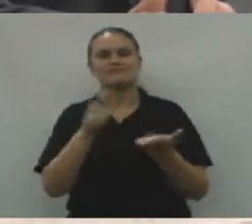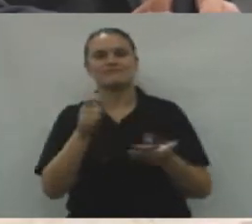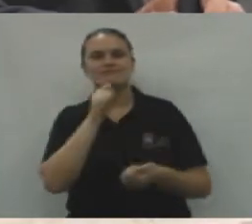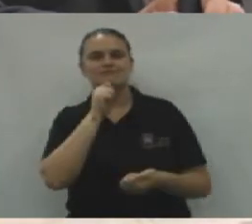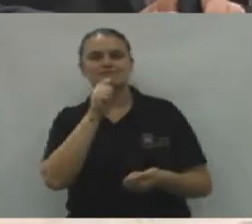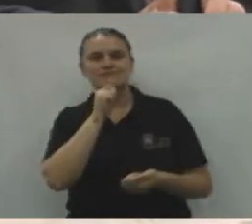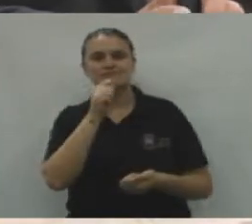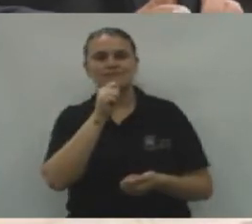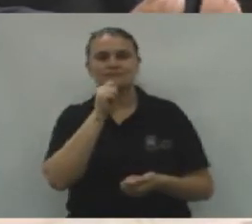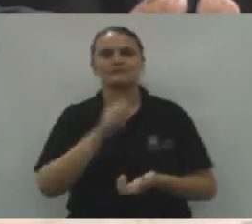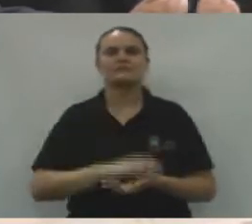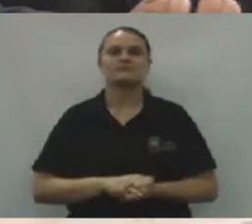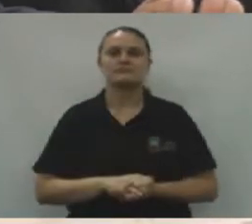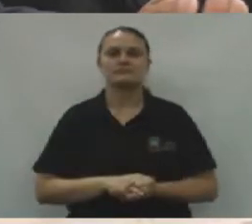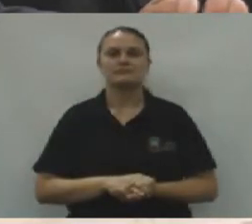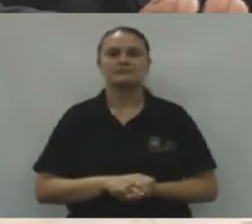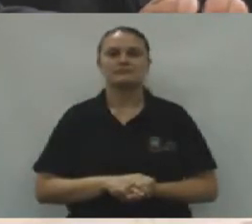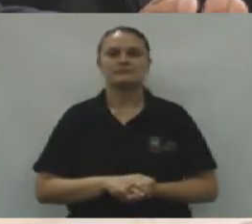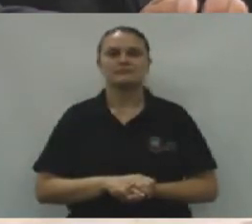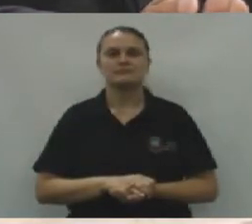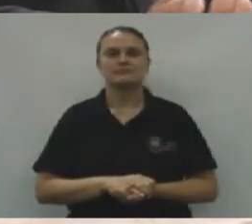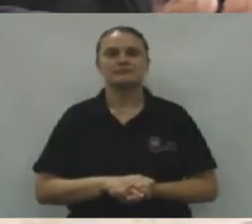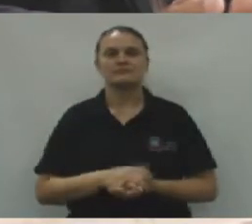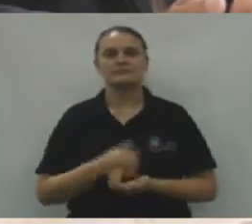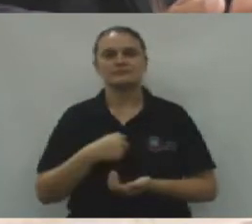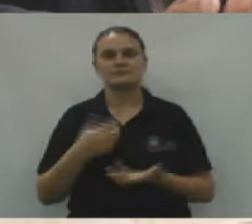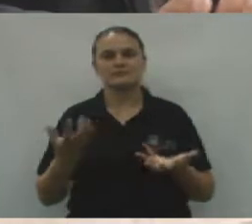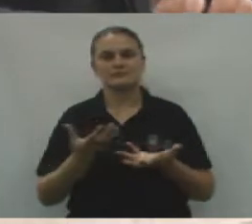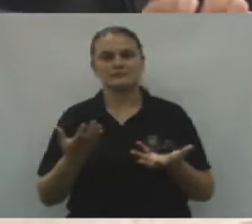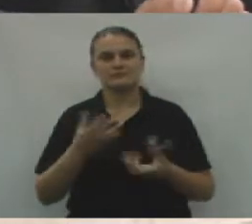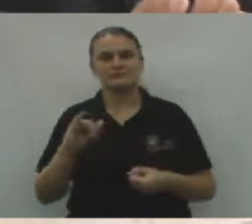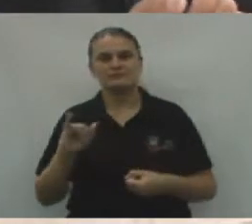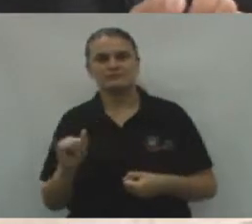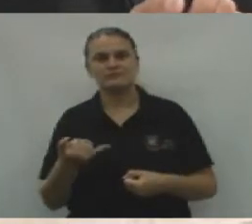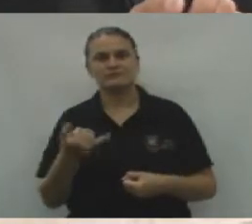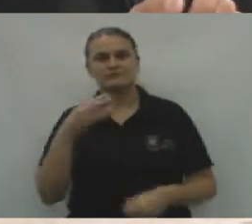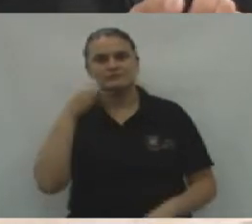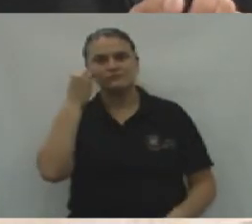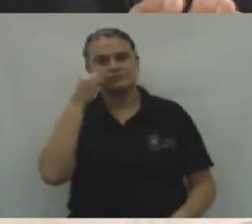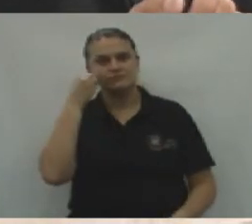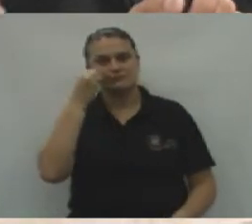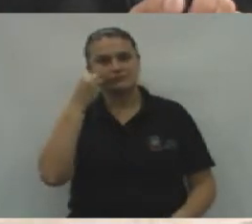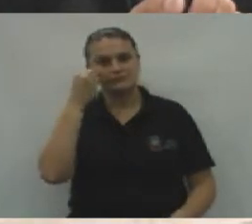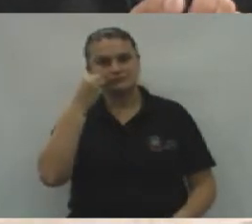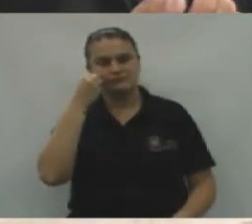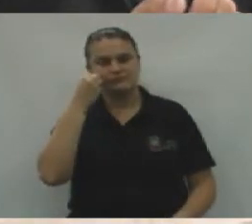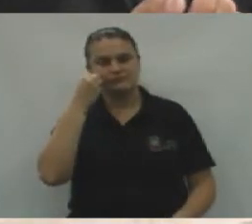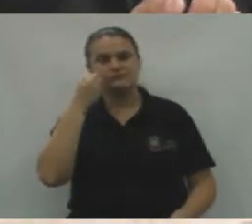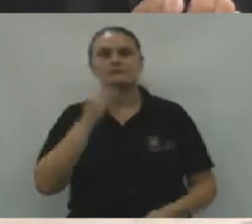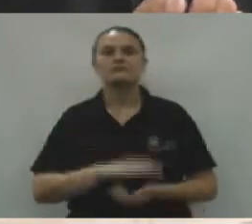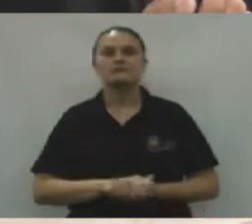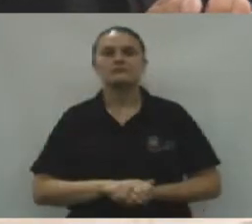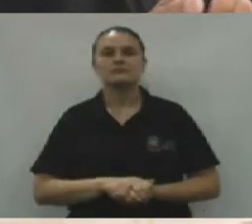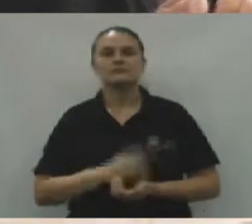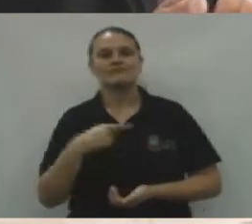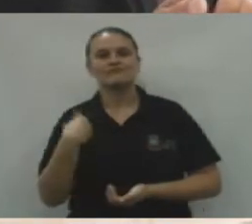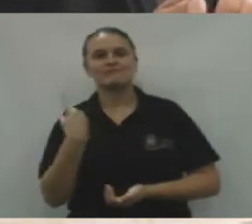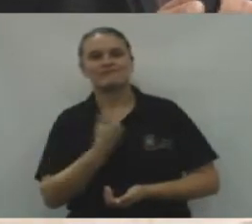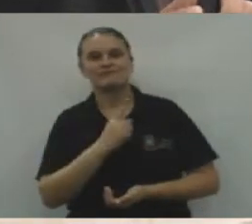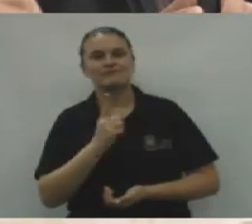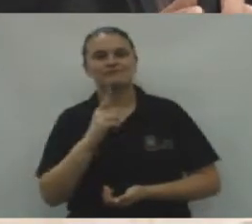falada, escrita. Eu quero aproveitar essa oportunidade. Provavelmente nós não vamos